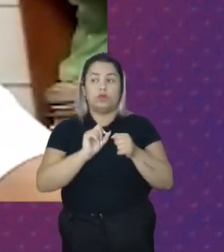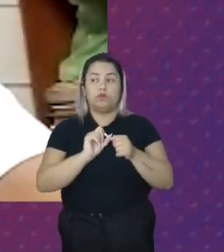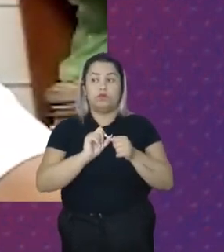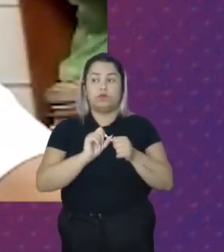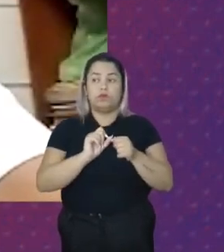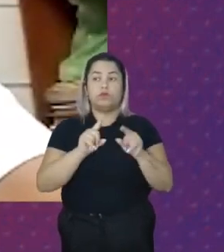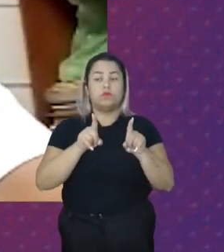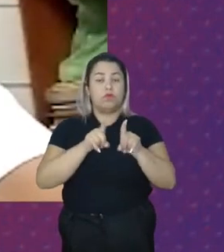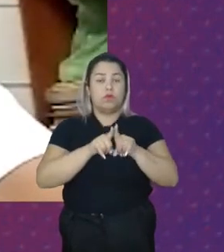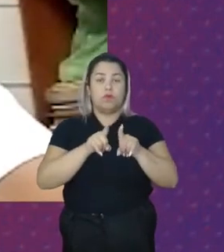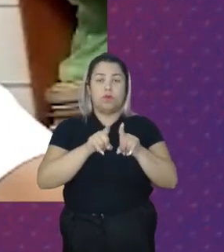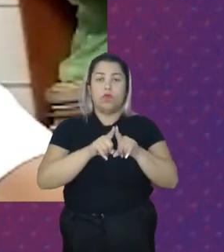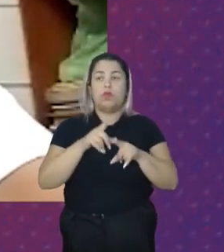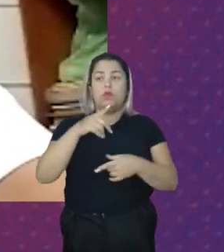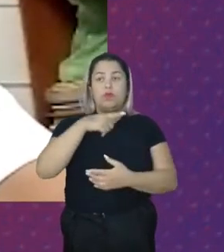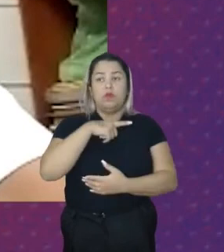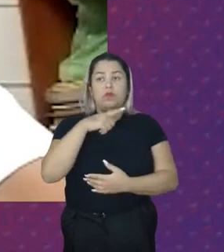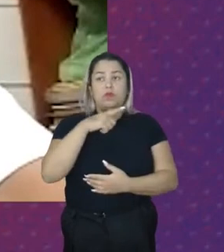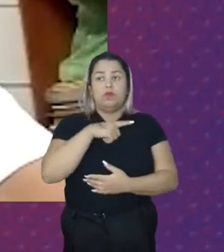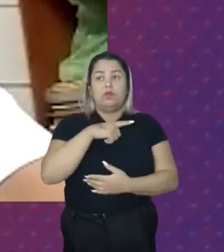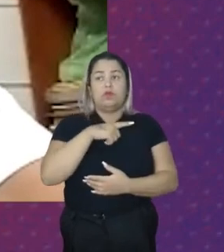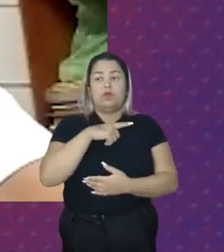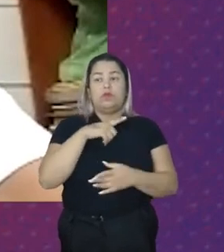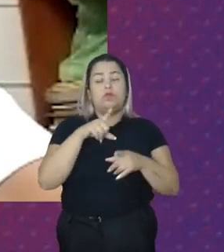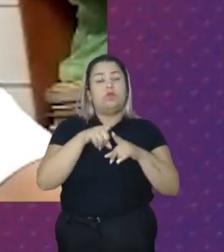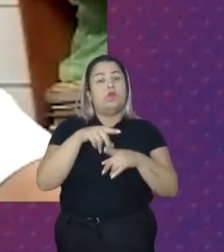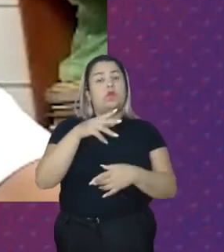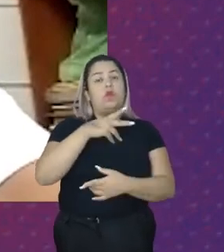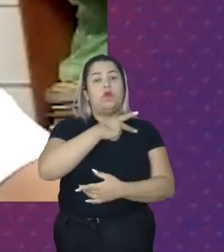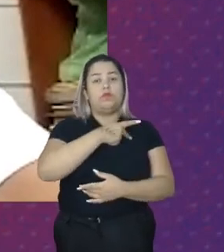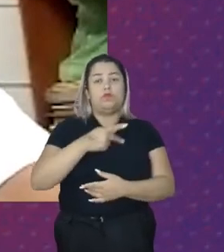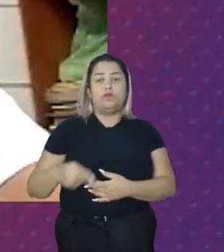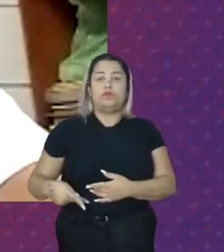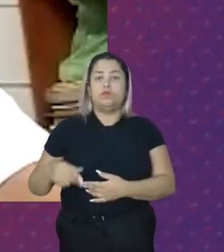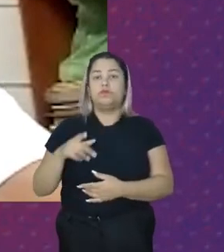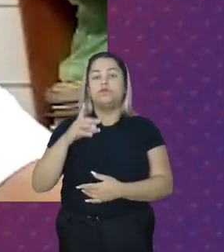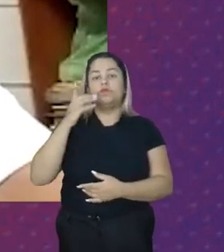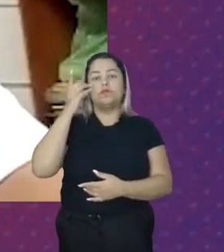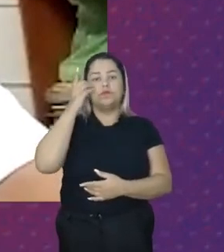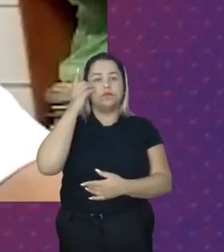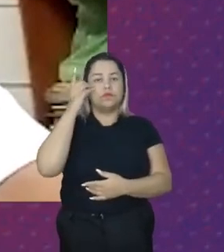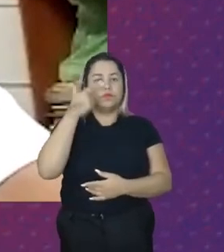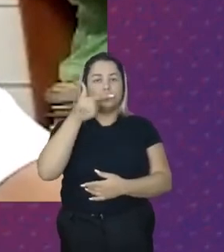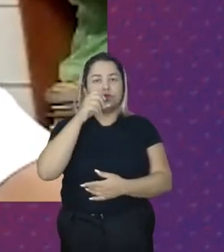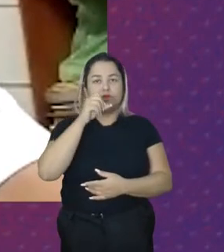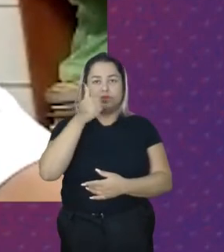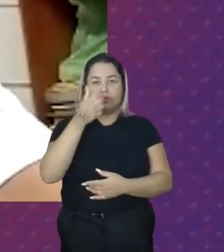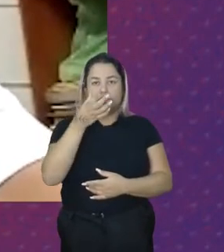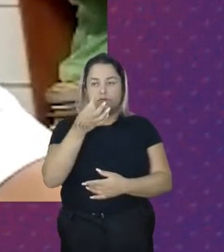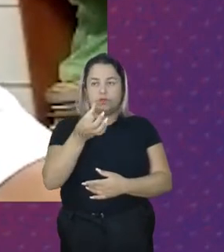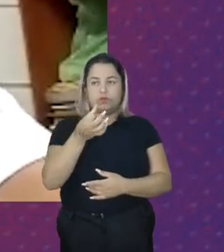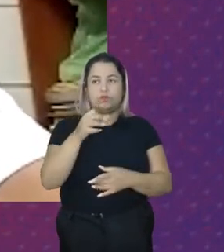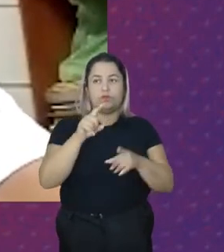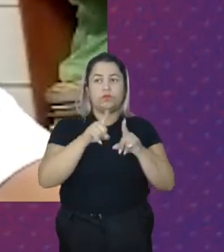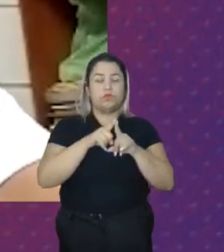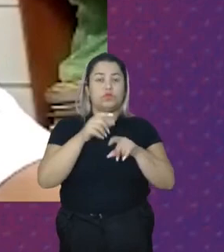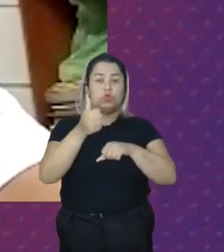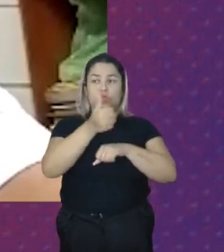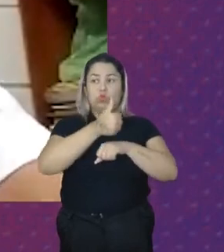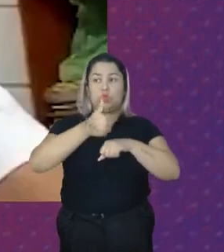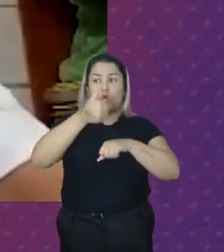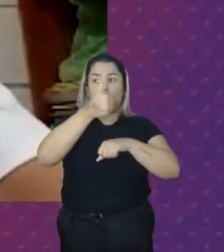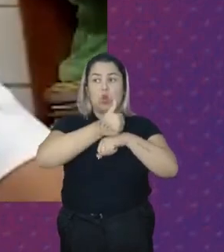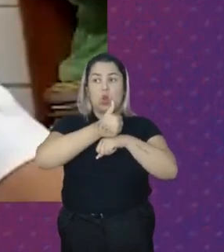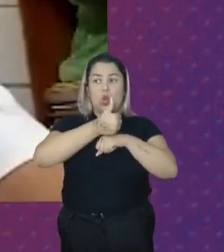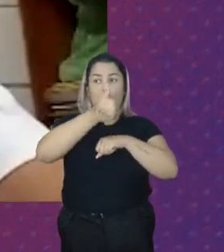Né Tivemos O golpe Na presidenta Dilma Em 2016 Traveste De impeachment Mas aqui foi o